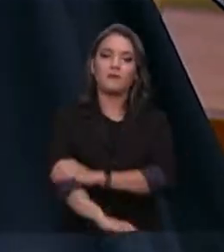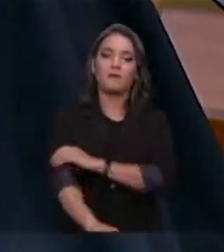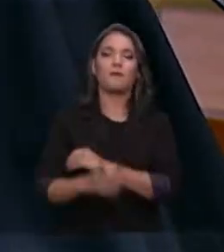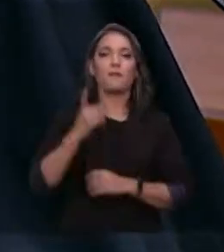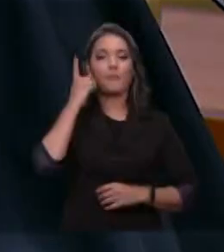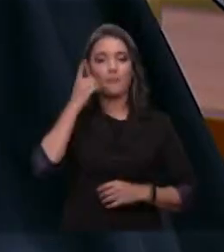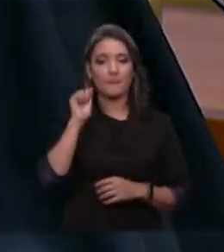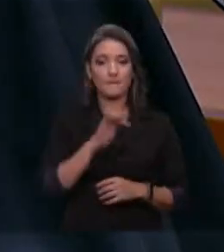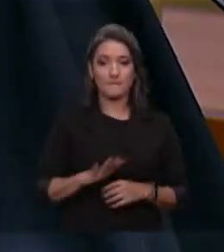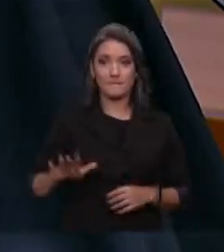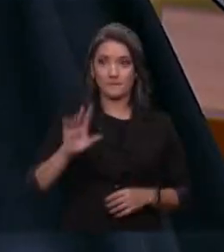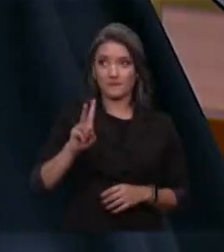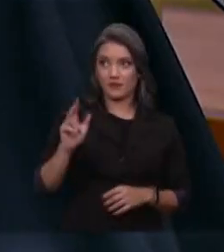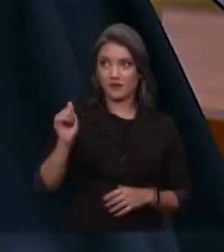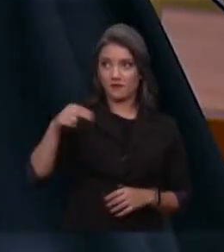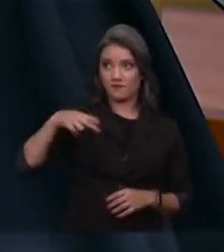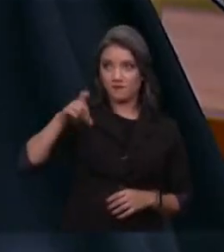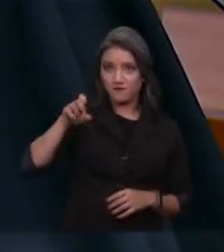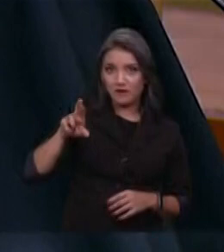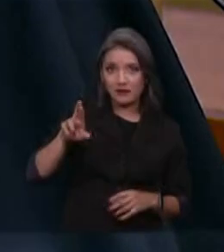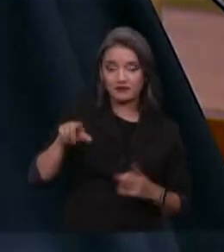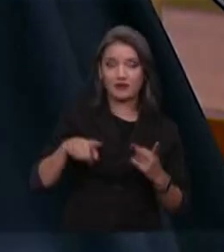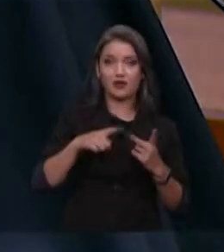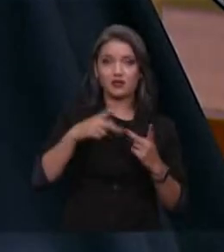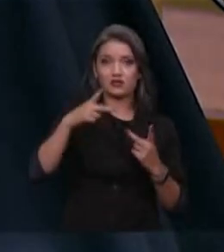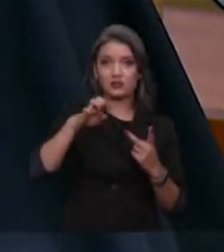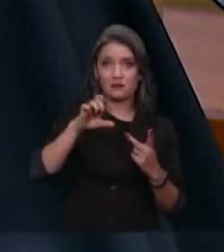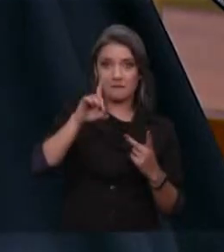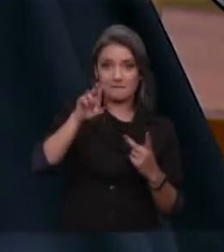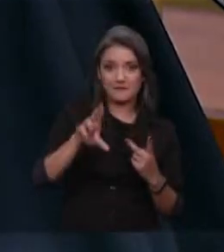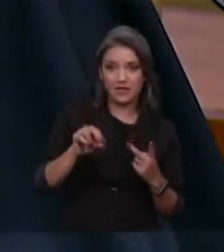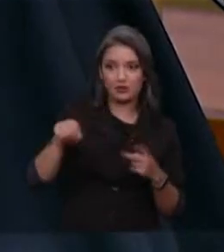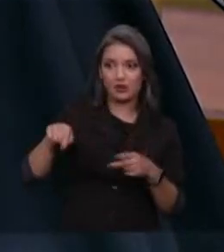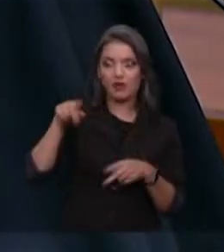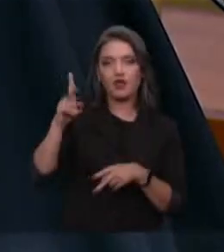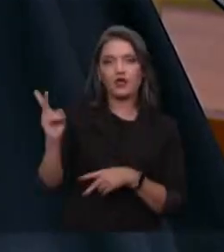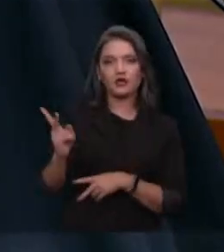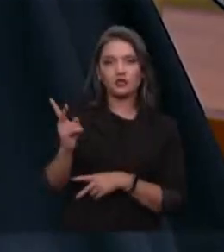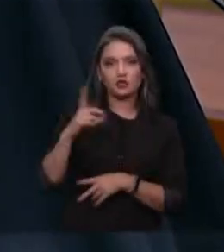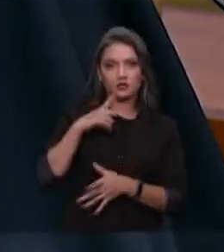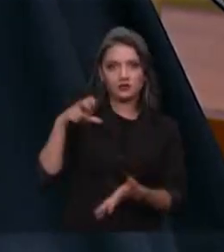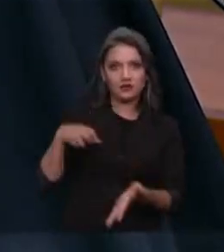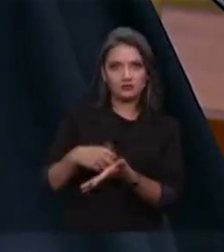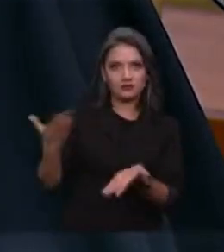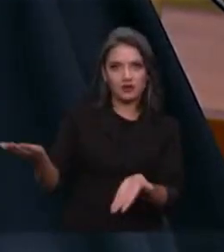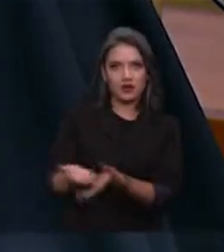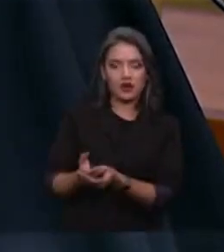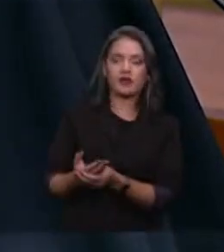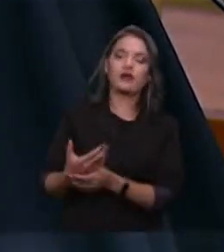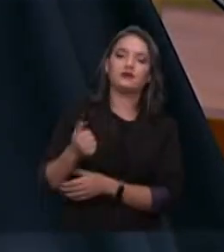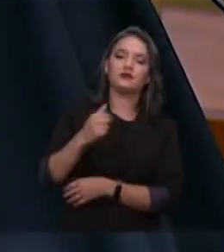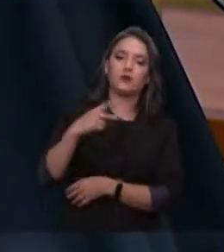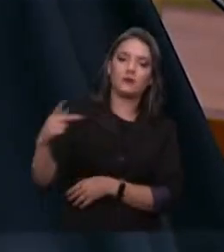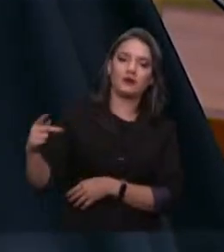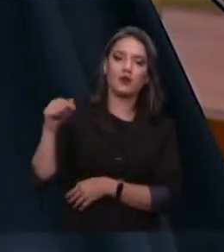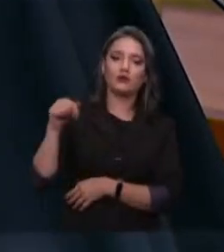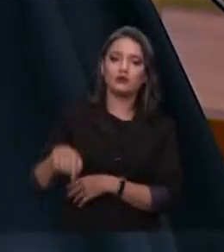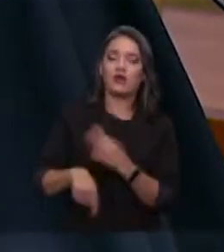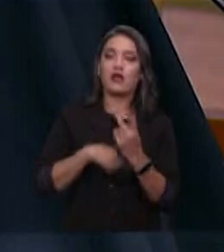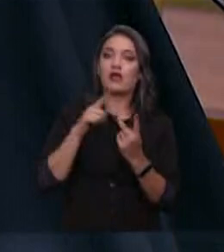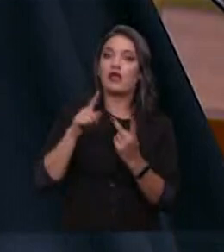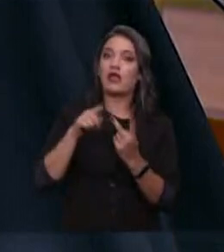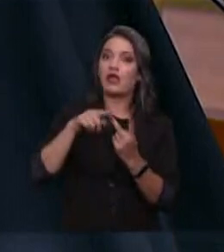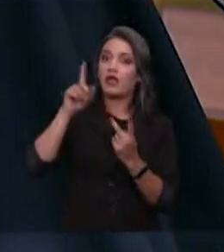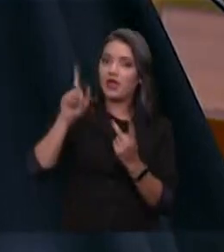federal Wander Loubert e de Pedro Paulo Bergamaschi na ação penal 1019 Este último, apontado como suposto operador